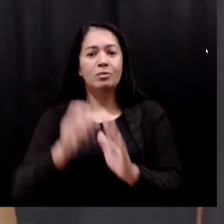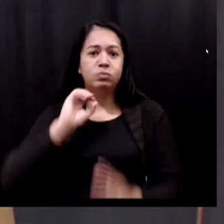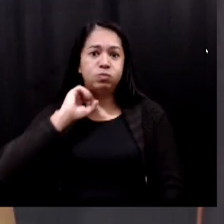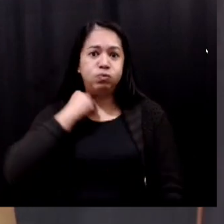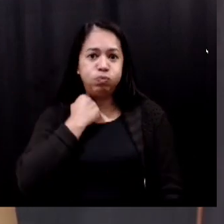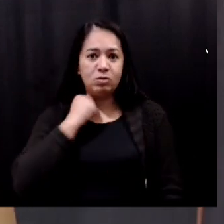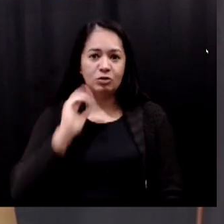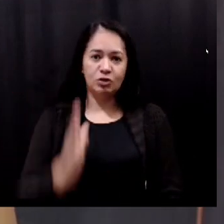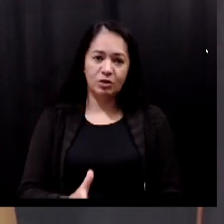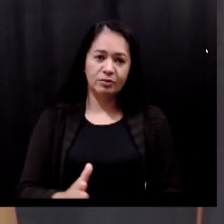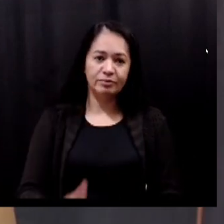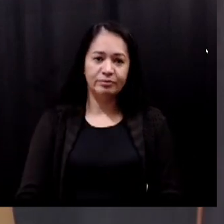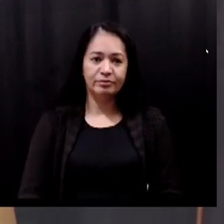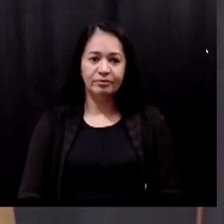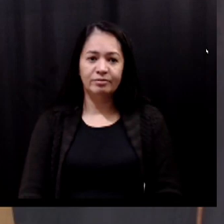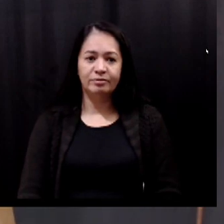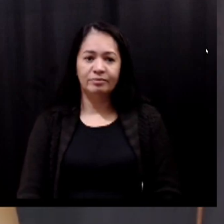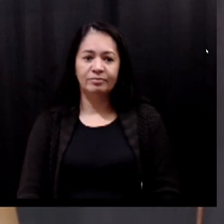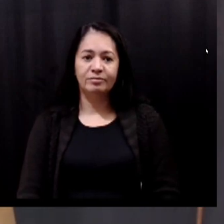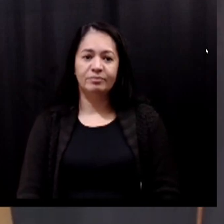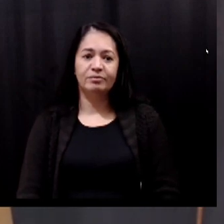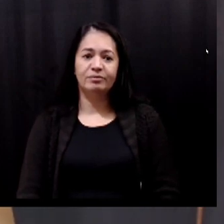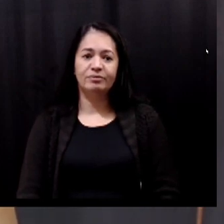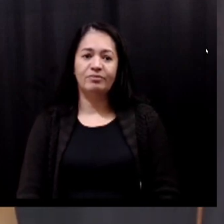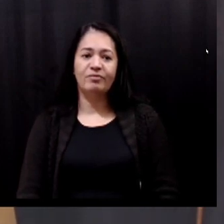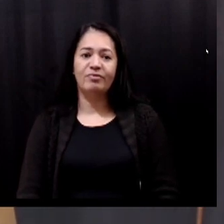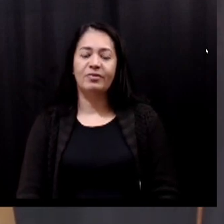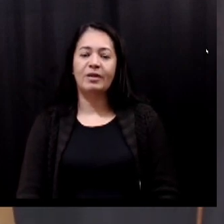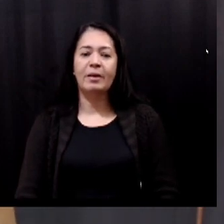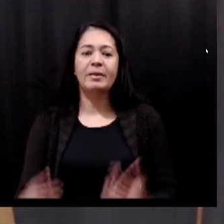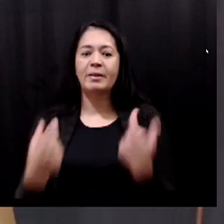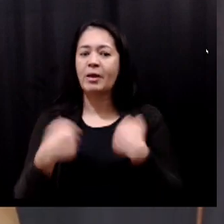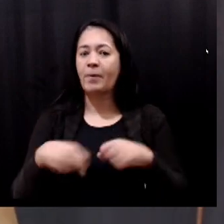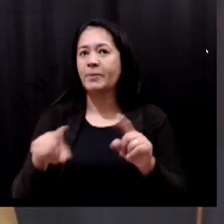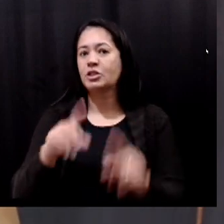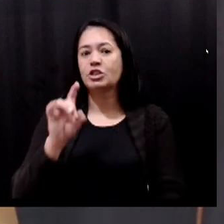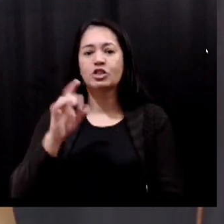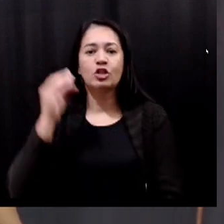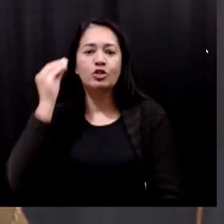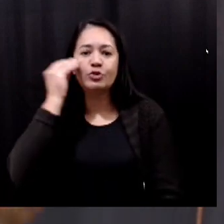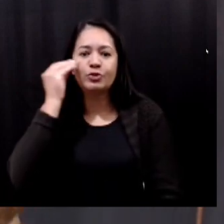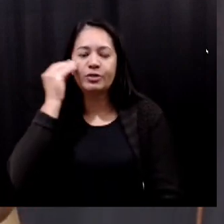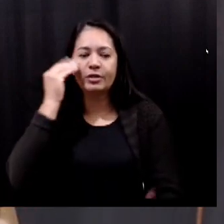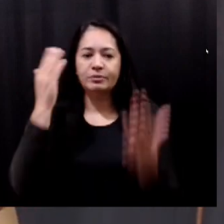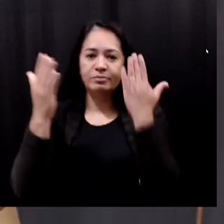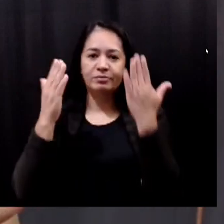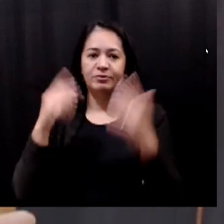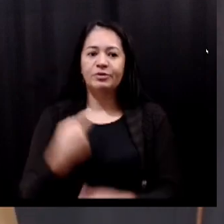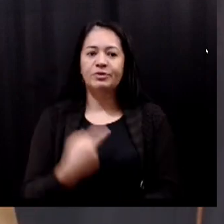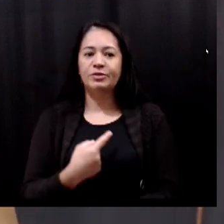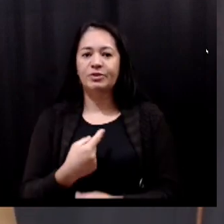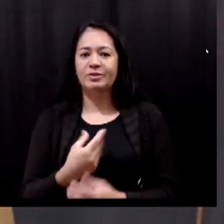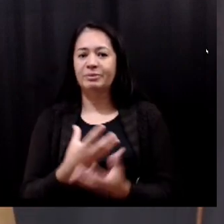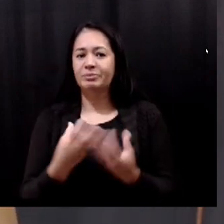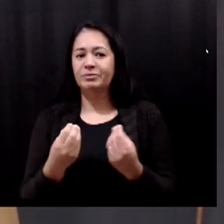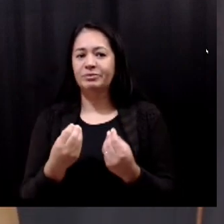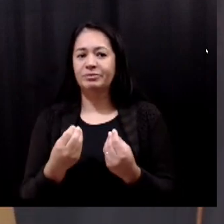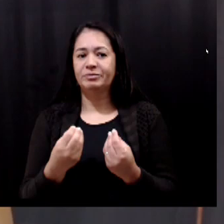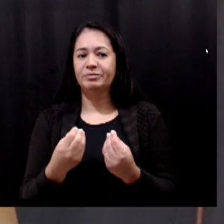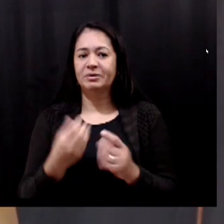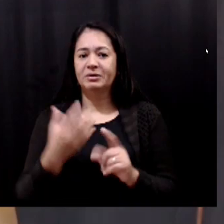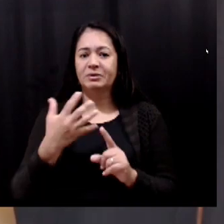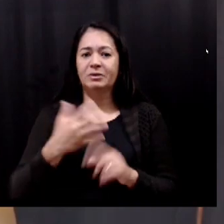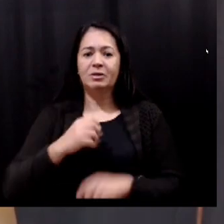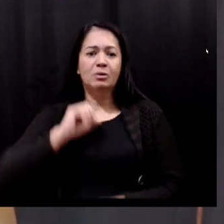gente não necessariamente precisa do teste psicológico para dizer estamos muito acima do nível de estresse,